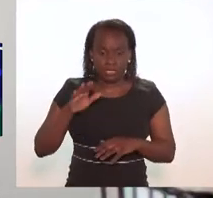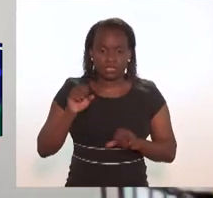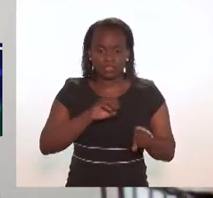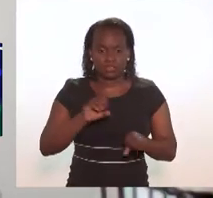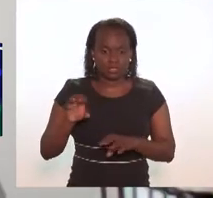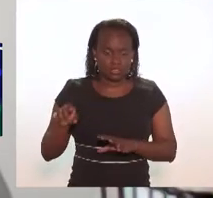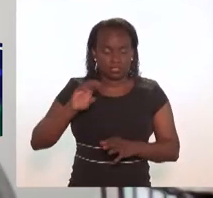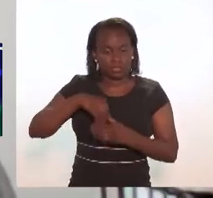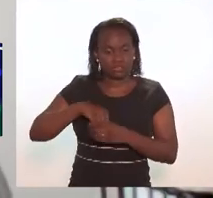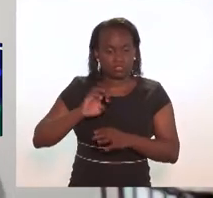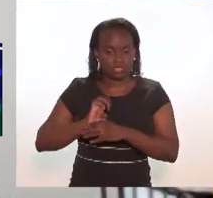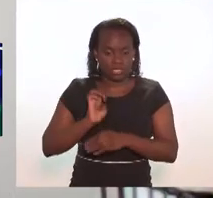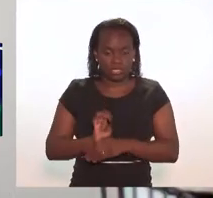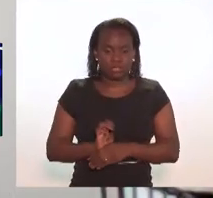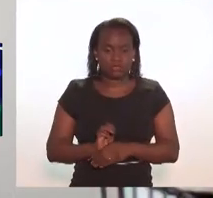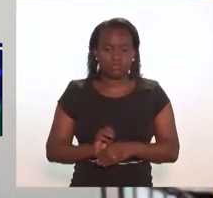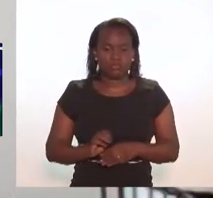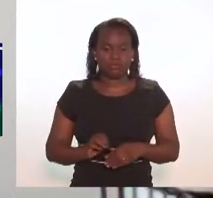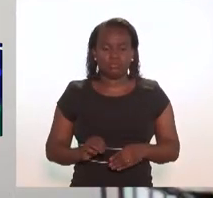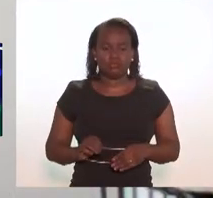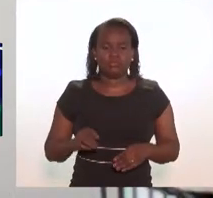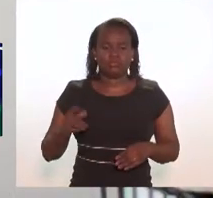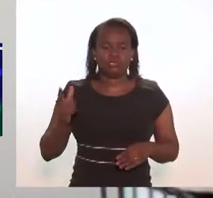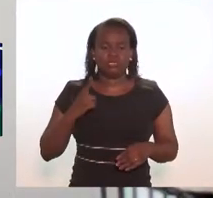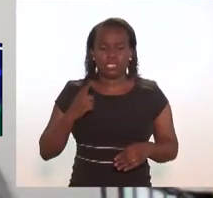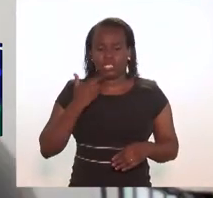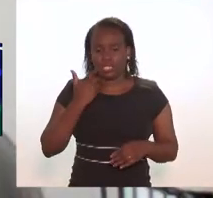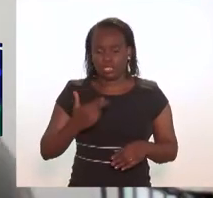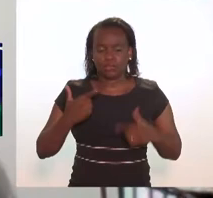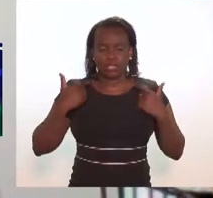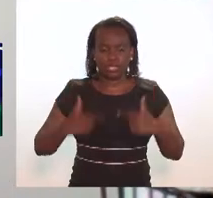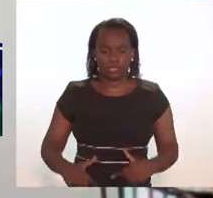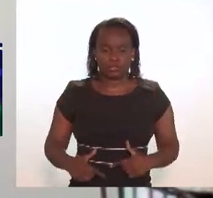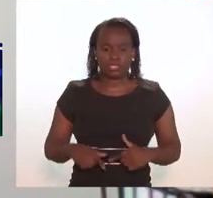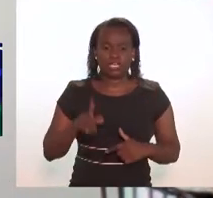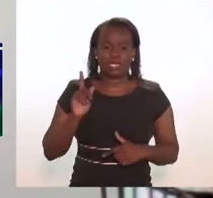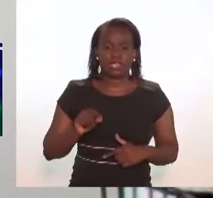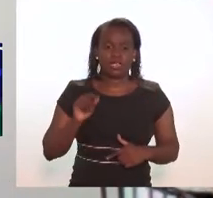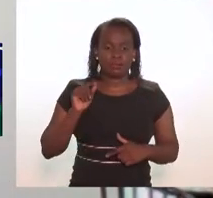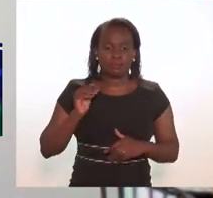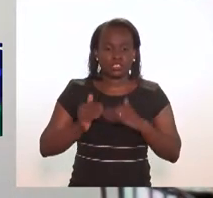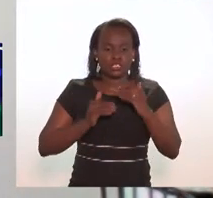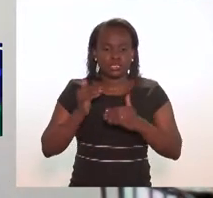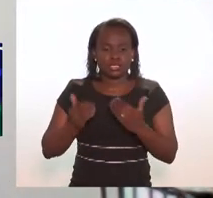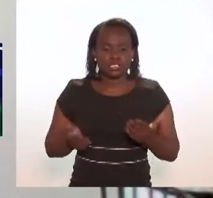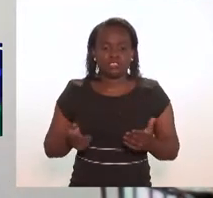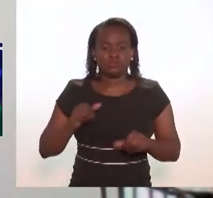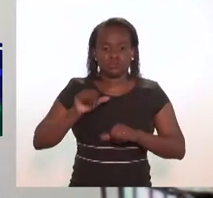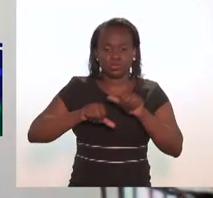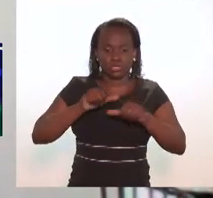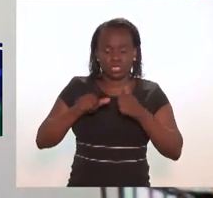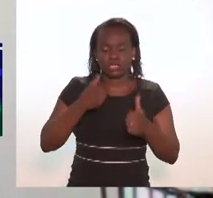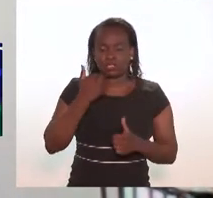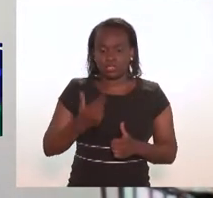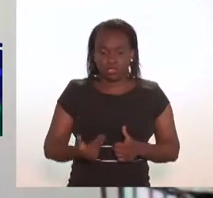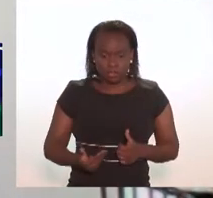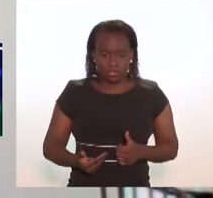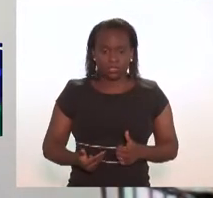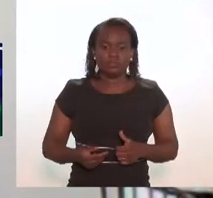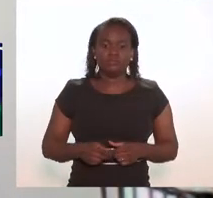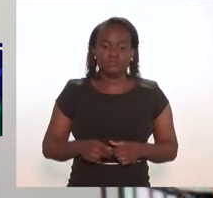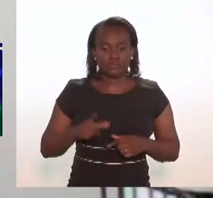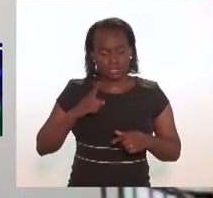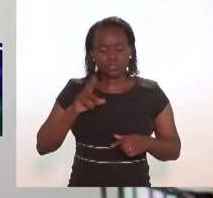do Estado o que ele chama de linguagem neutra, que é um processo de transformação na língua que está em